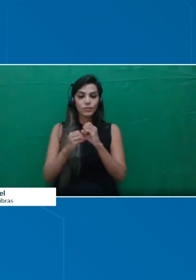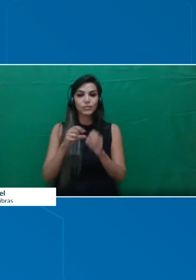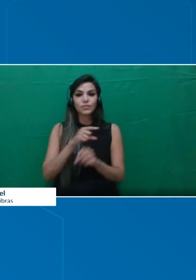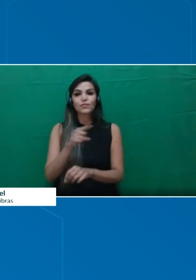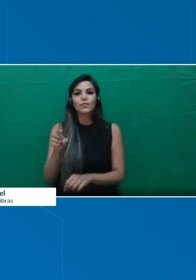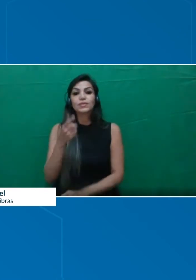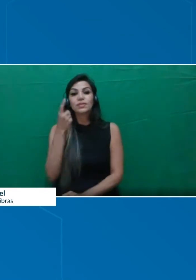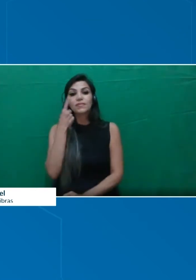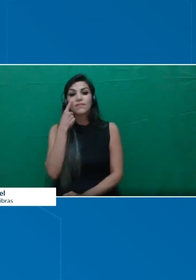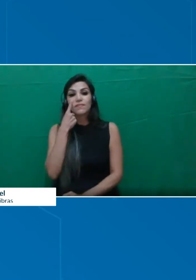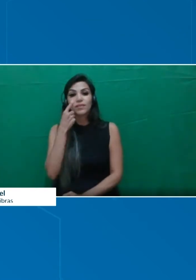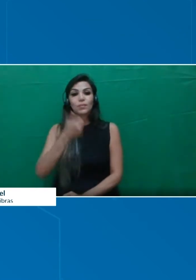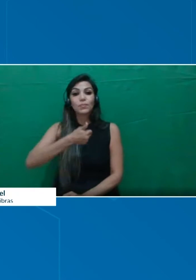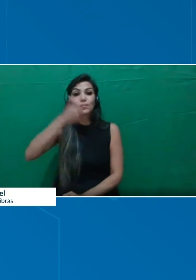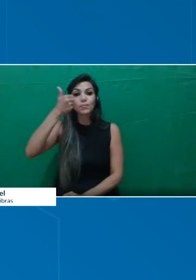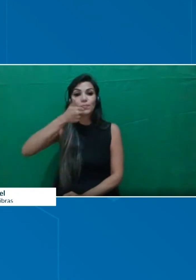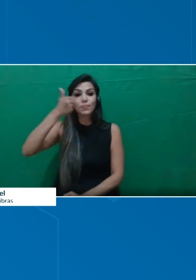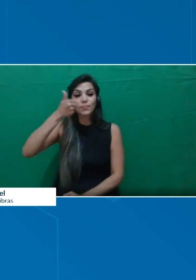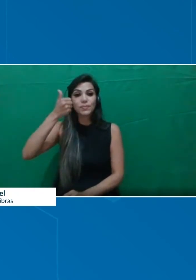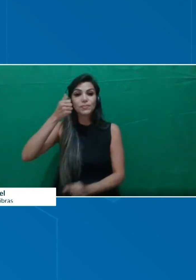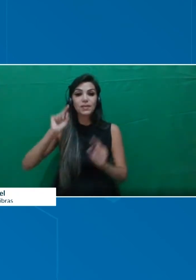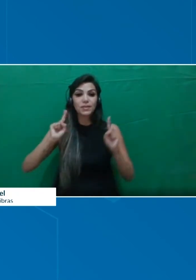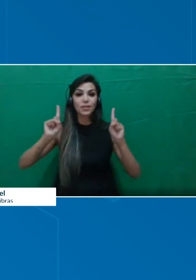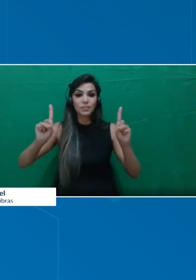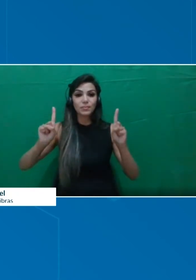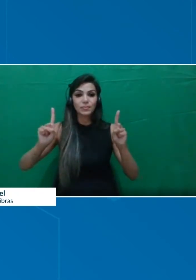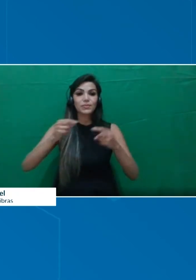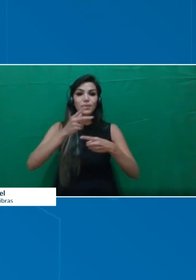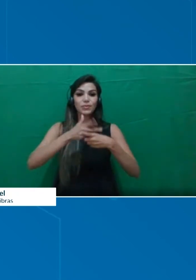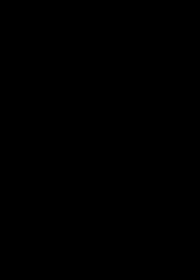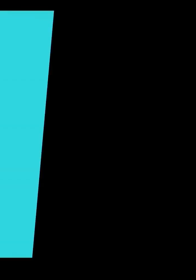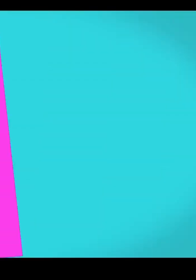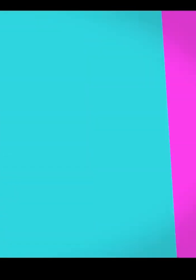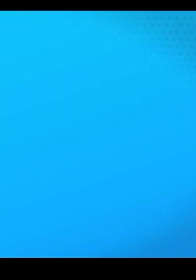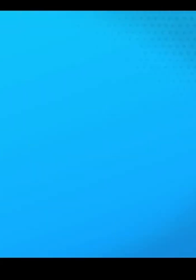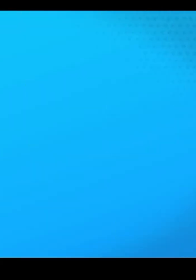episódio da série de ficção Estude na UFG.